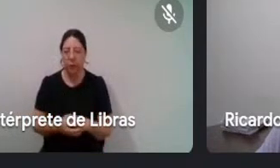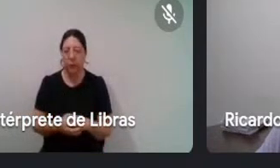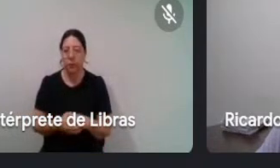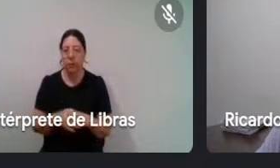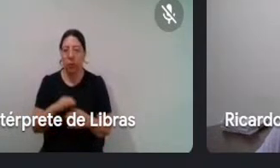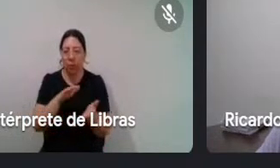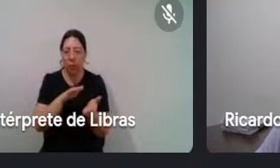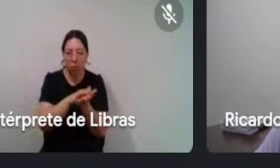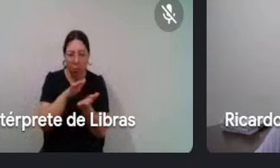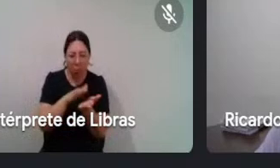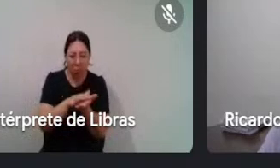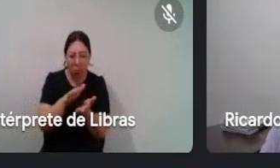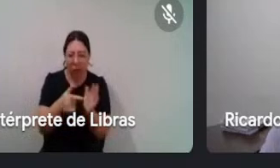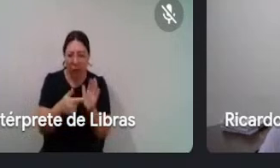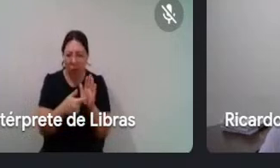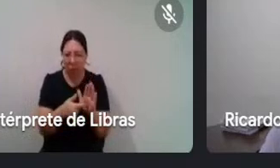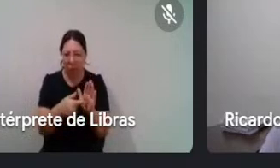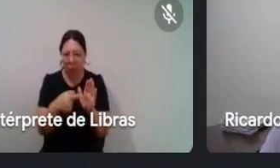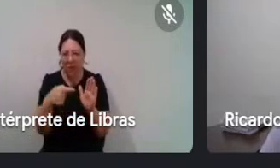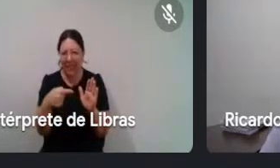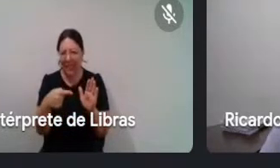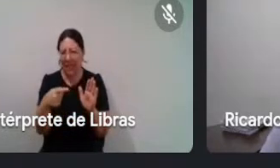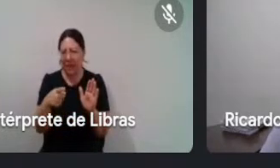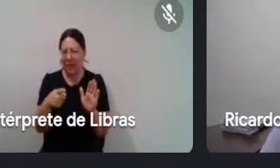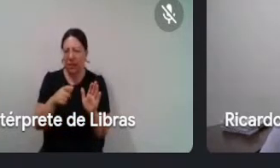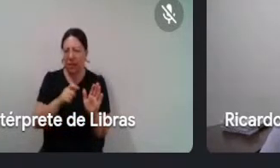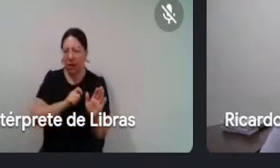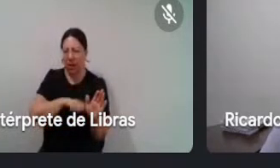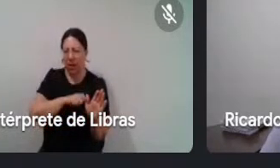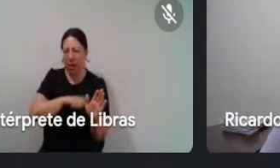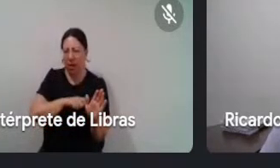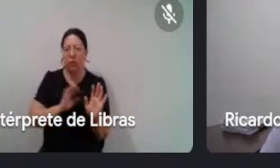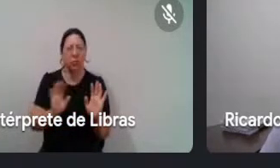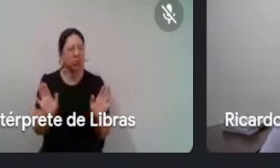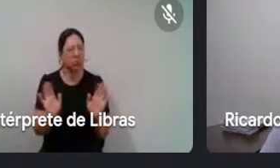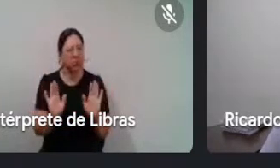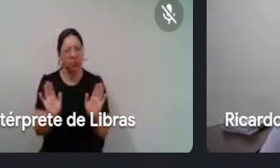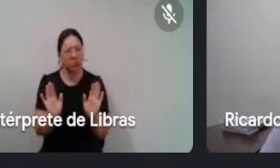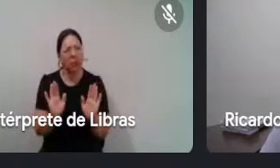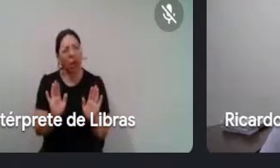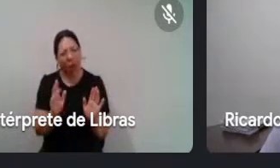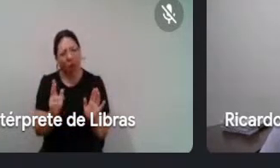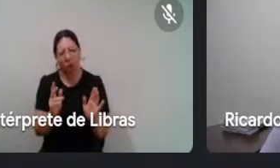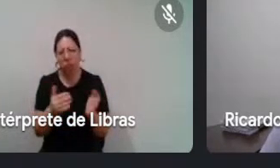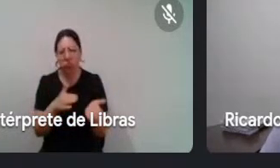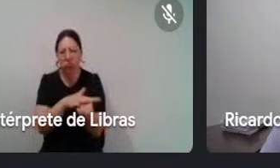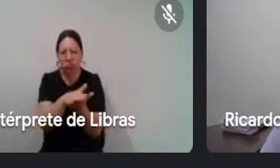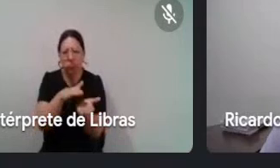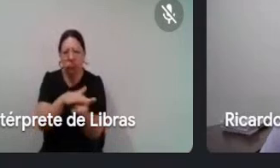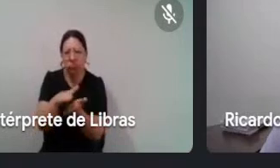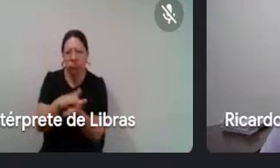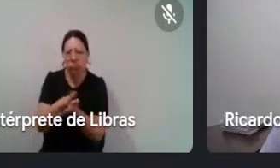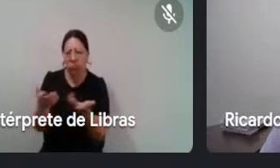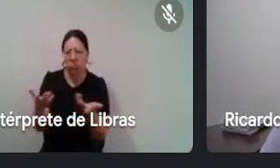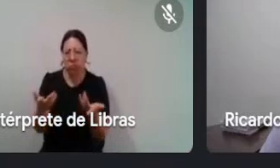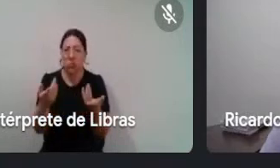não apontam no sentido de má-fé ou outra coisa. São despesas, são irregularidades que impõem a devolução do partido, mas não